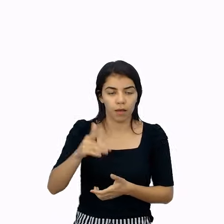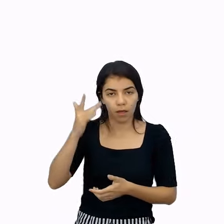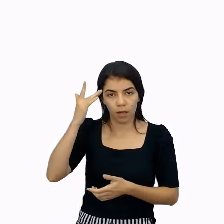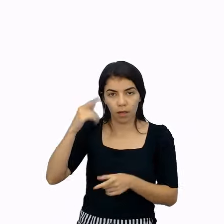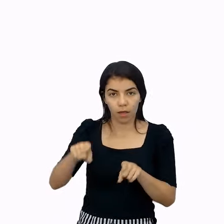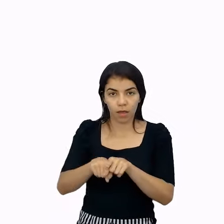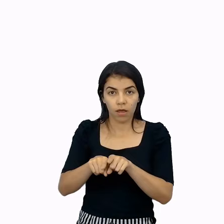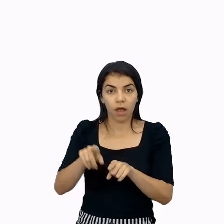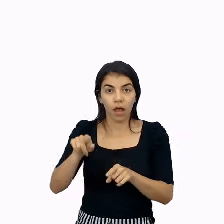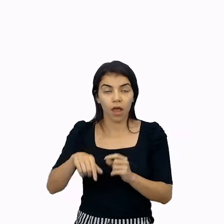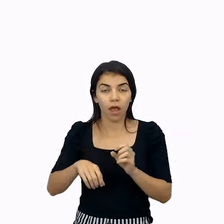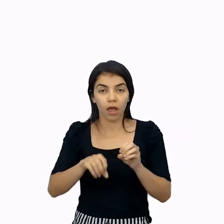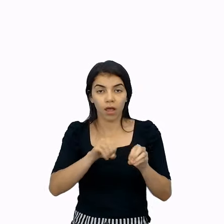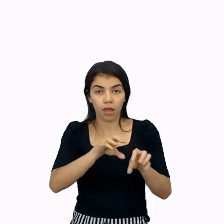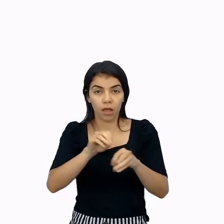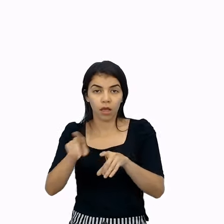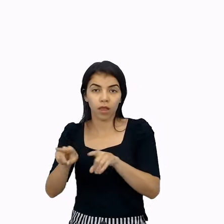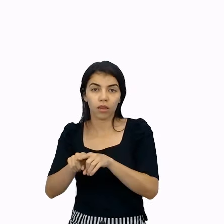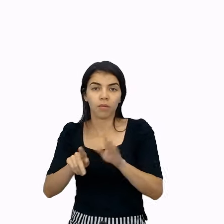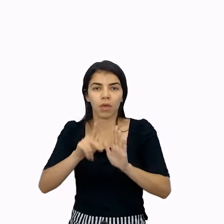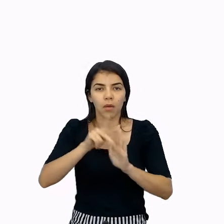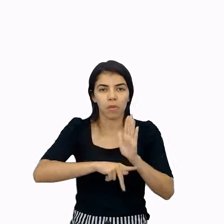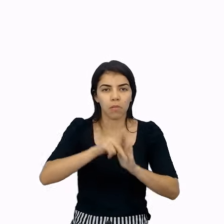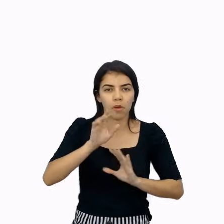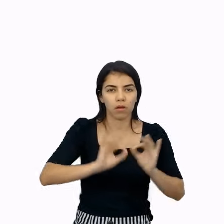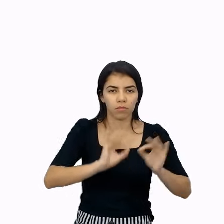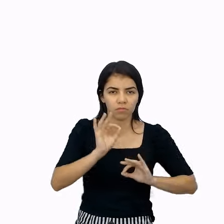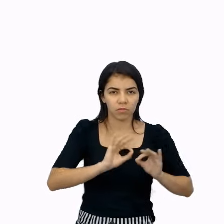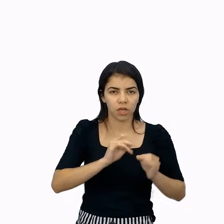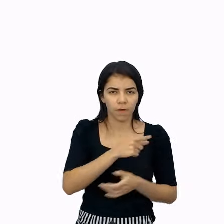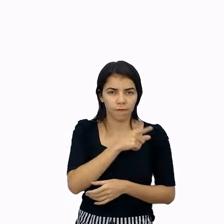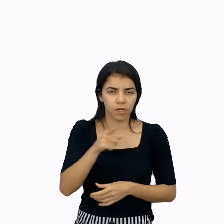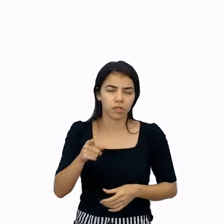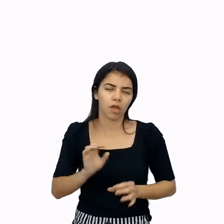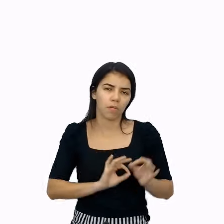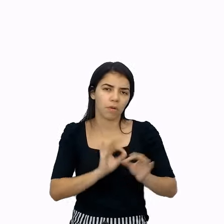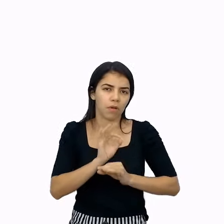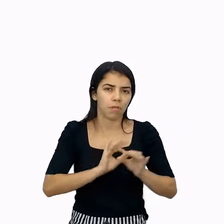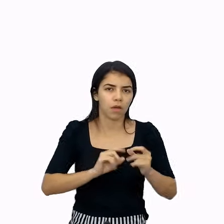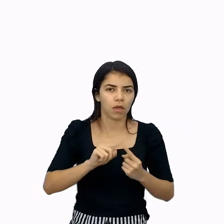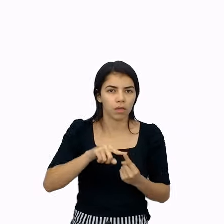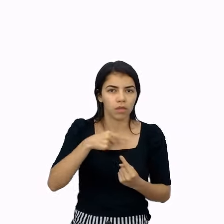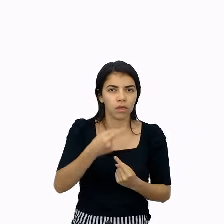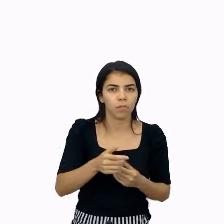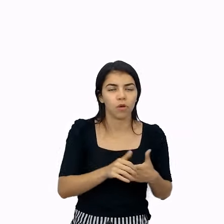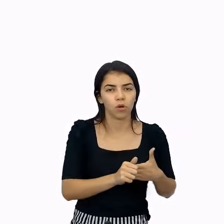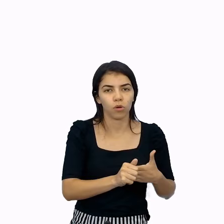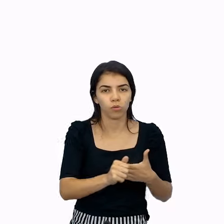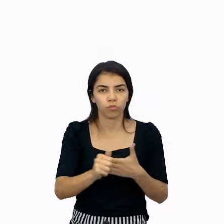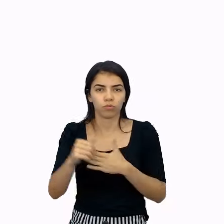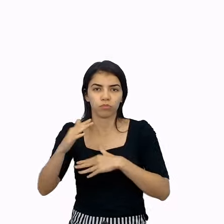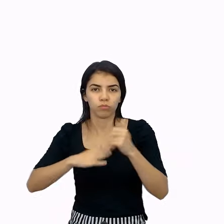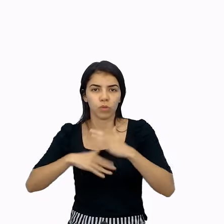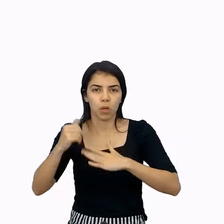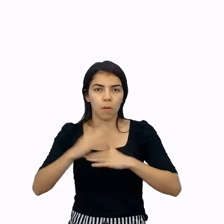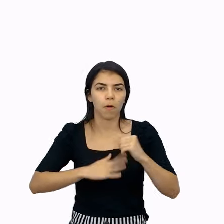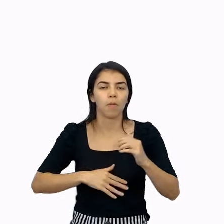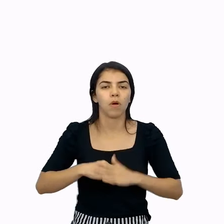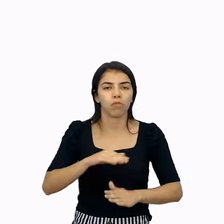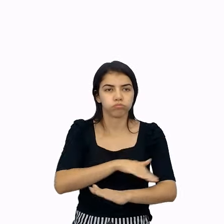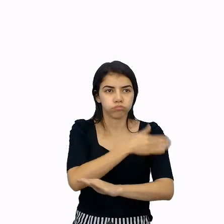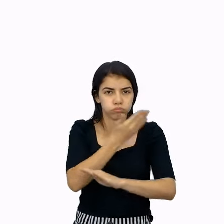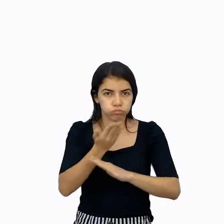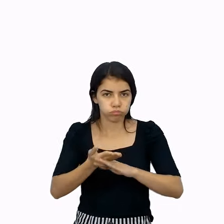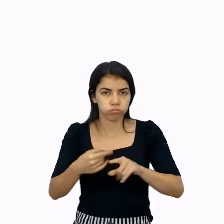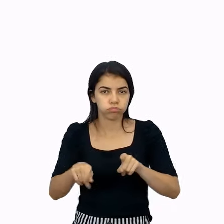do plano de ensino, do planejamento que vocês organizam, a partir do acompanhamento do processo integral